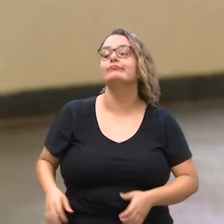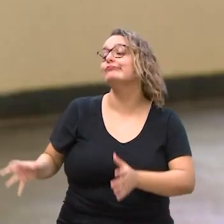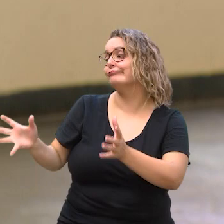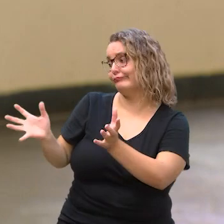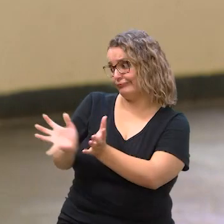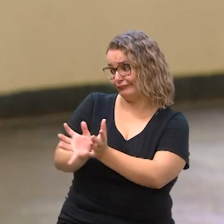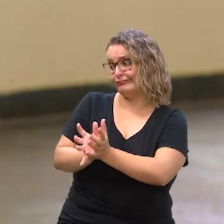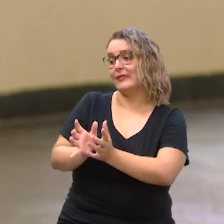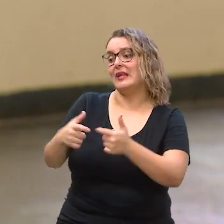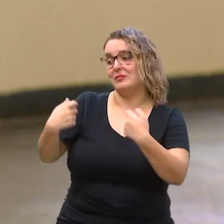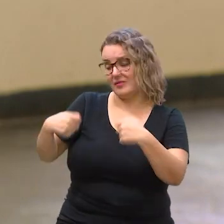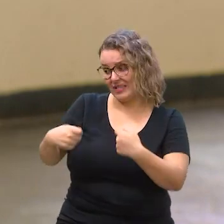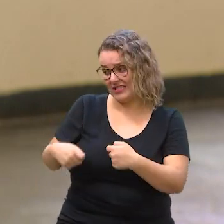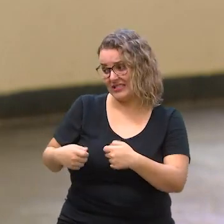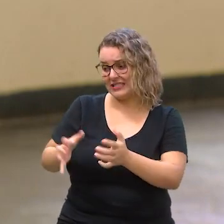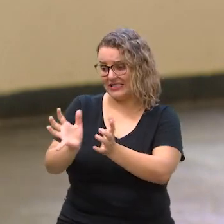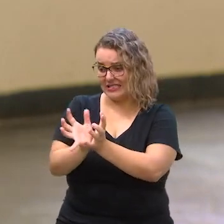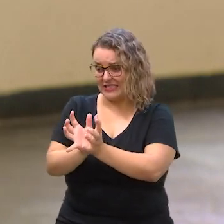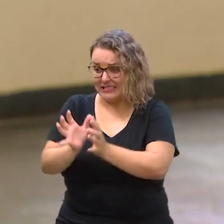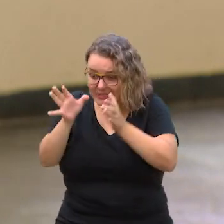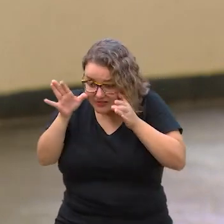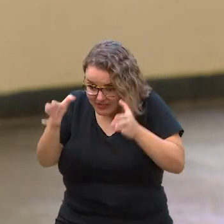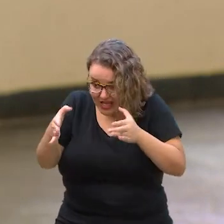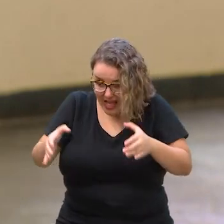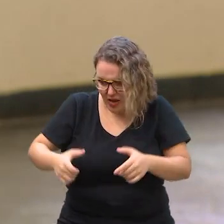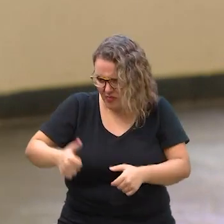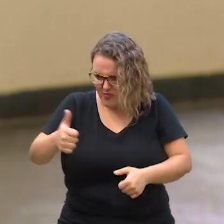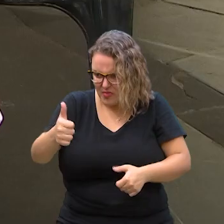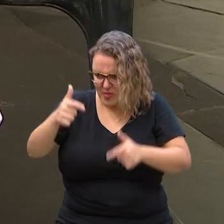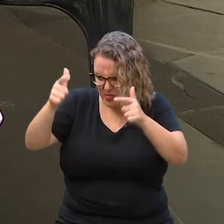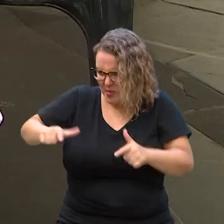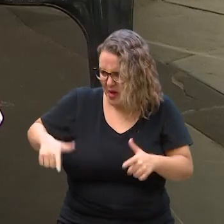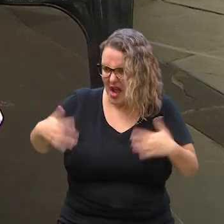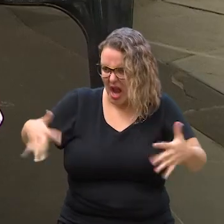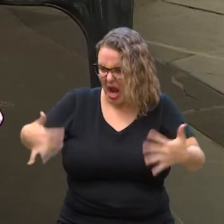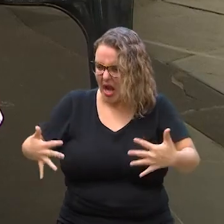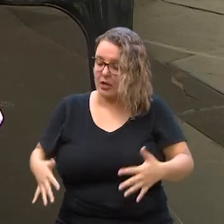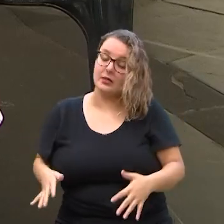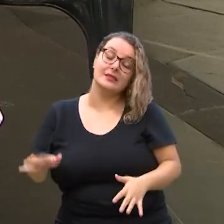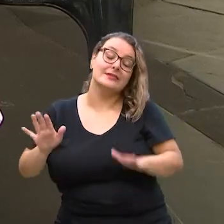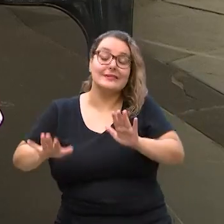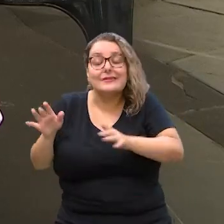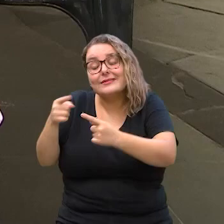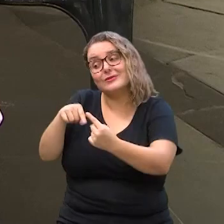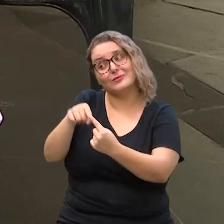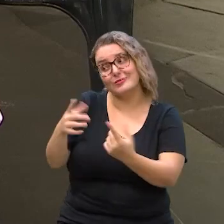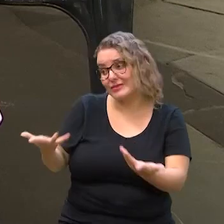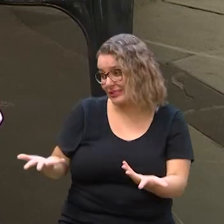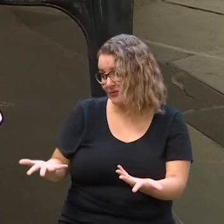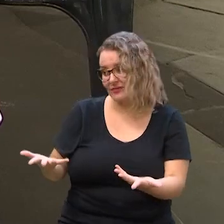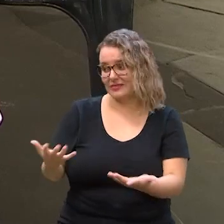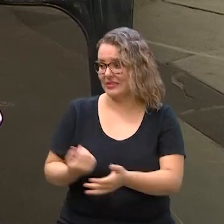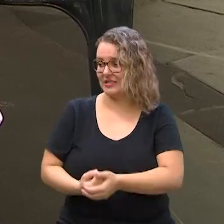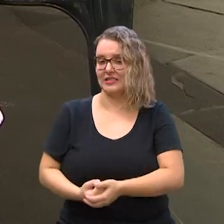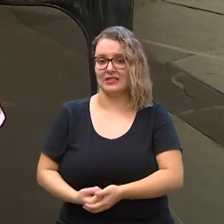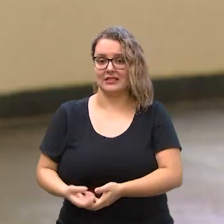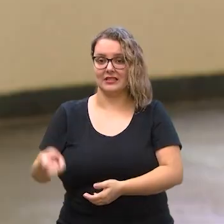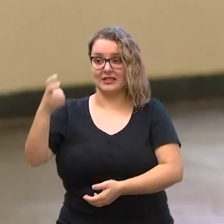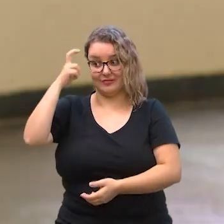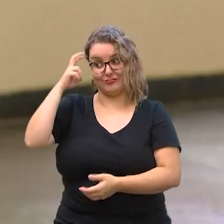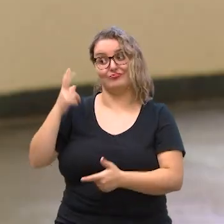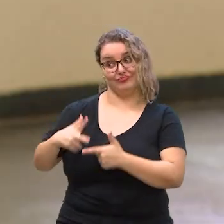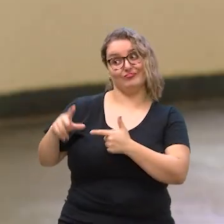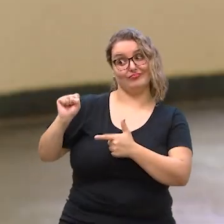comissões precisam ter, né? Porque às vezes a pressão é tão grande, enxerga só o primeiro lugar, e às vezes o objetivo nem é esse, né? Exatamente. Né? É a cultura